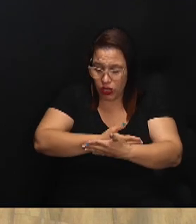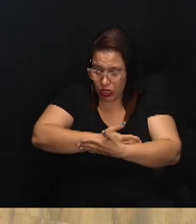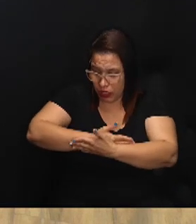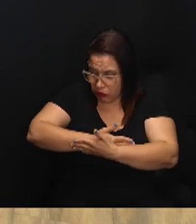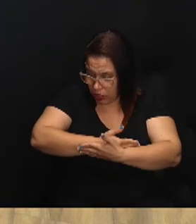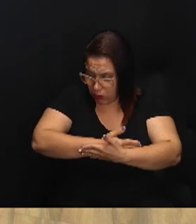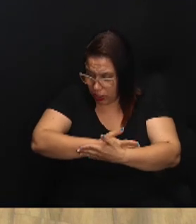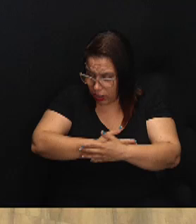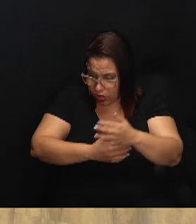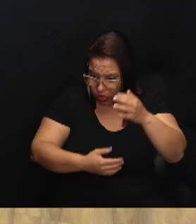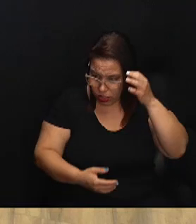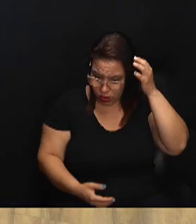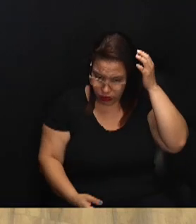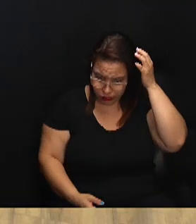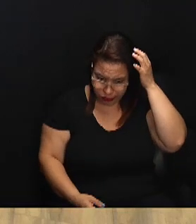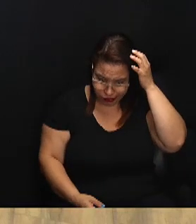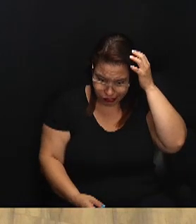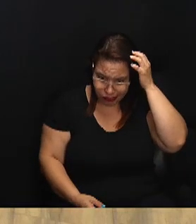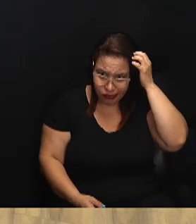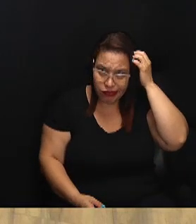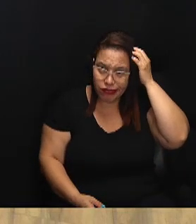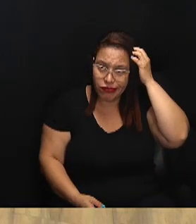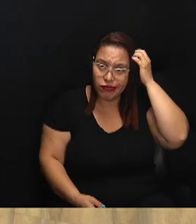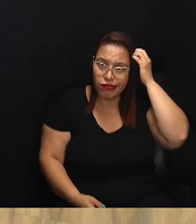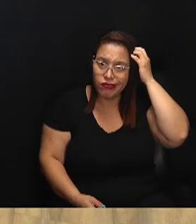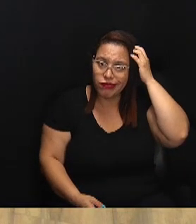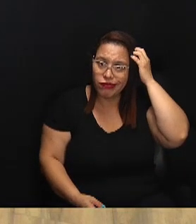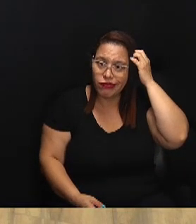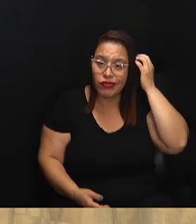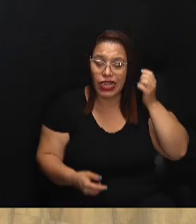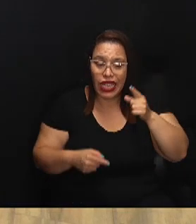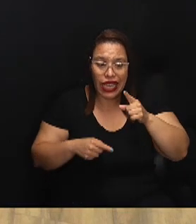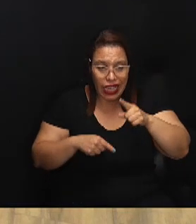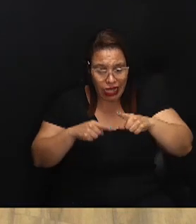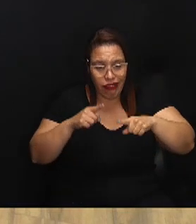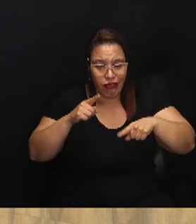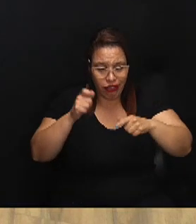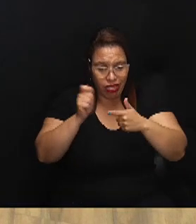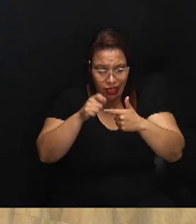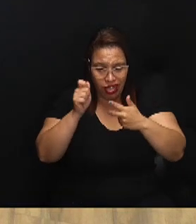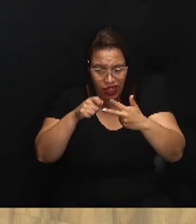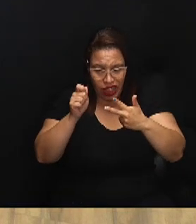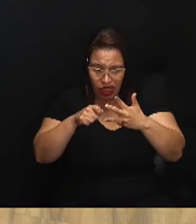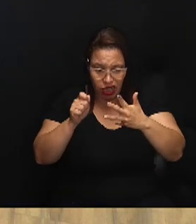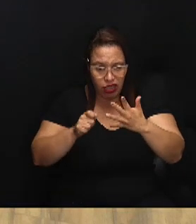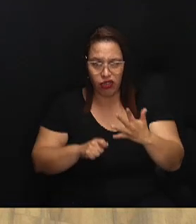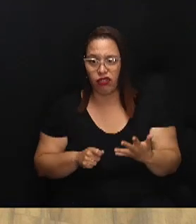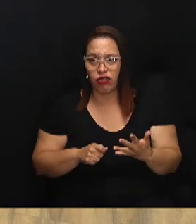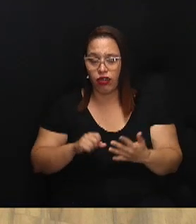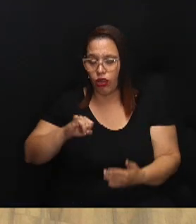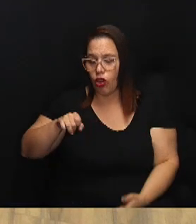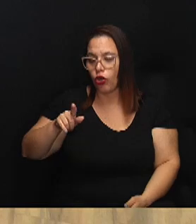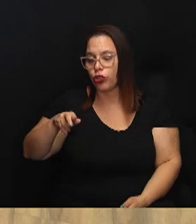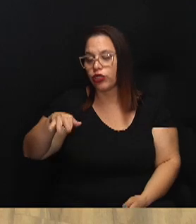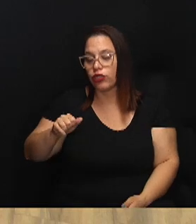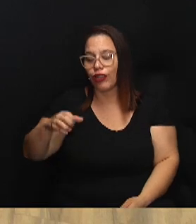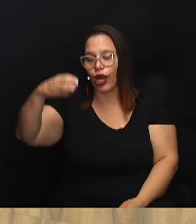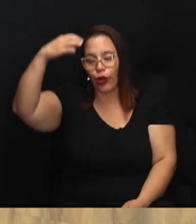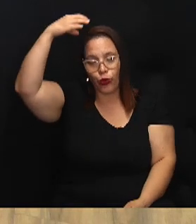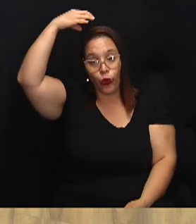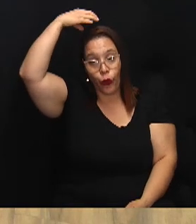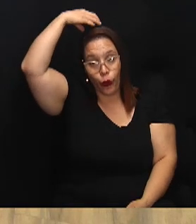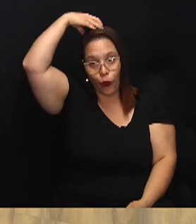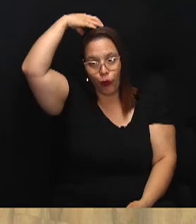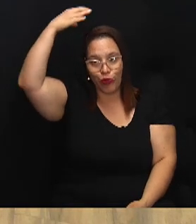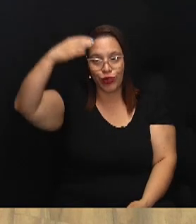e aí ela passa por N situações que, como a Juliana colocou, a culpa.